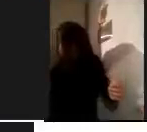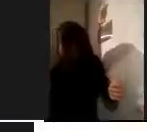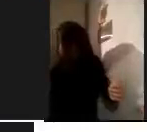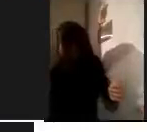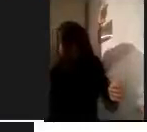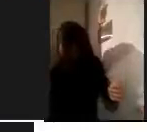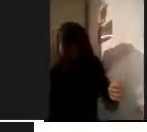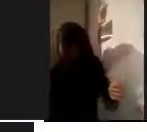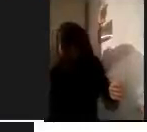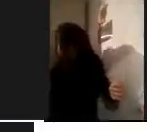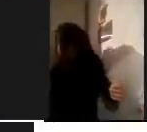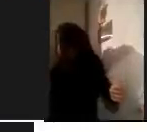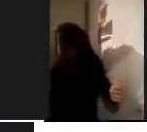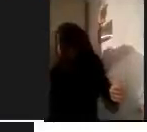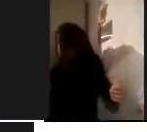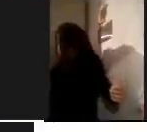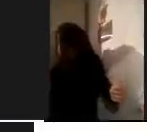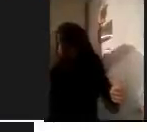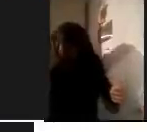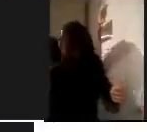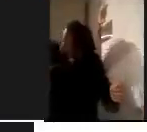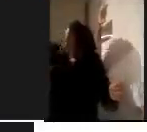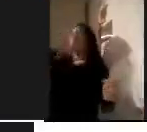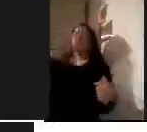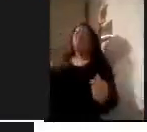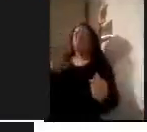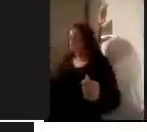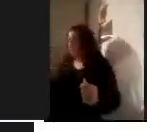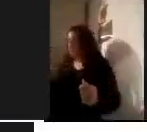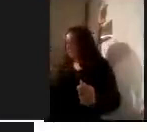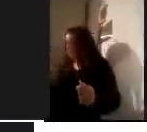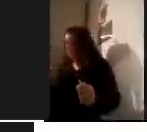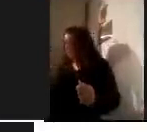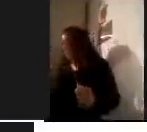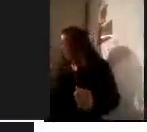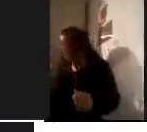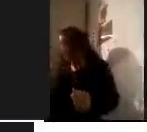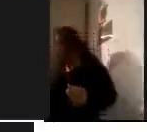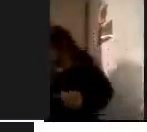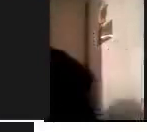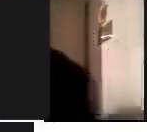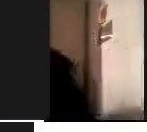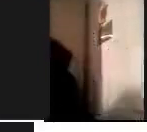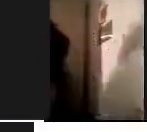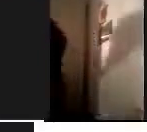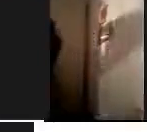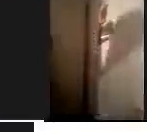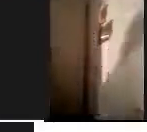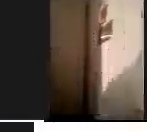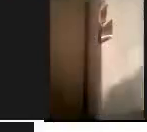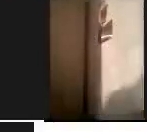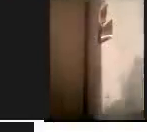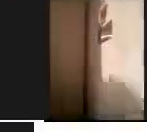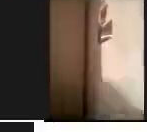pessoa fazendo é muito mais fácil. Então, quando o técnico, quando vocês forem, né, no hospital,